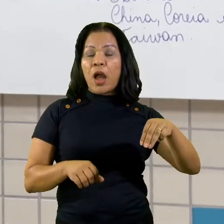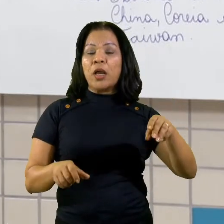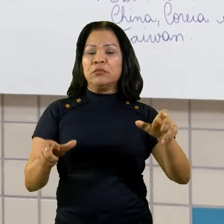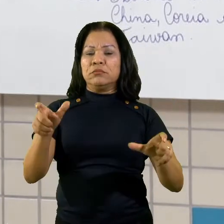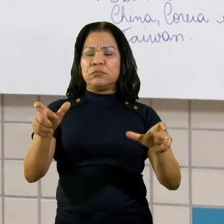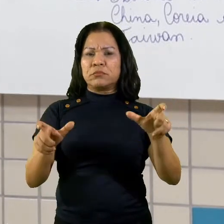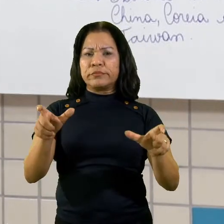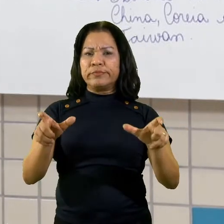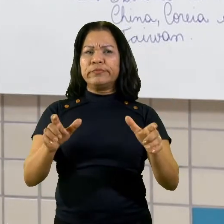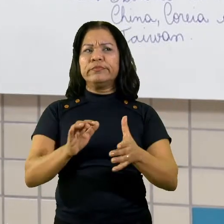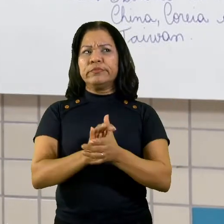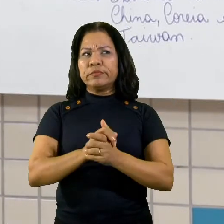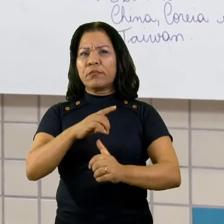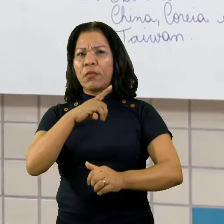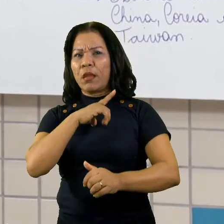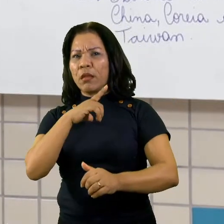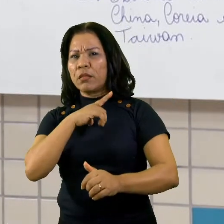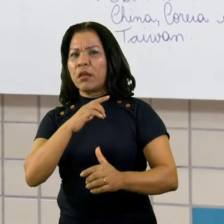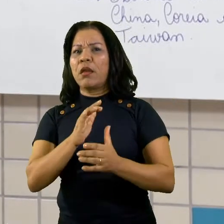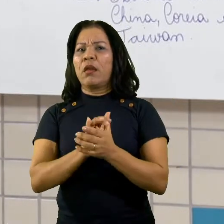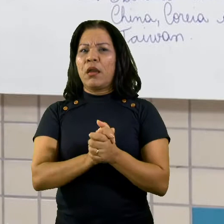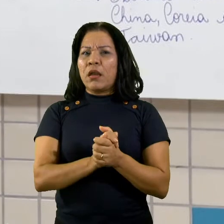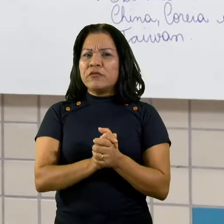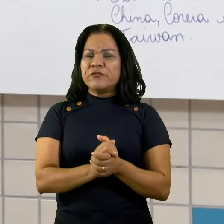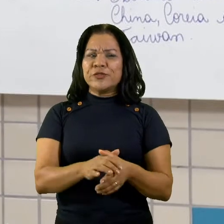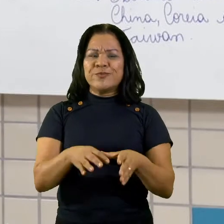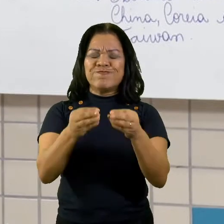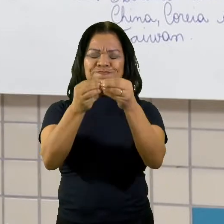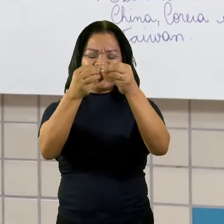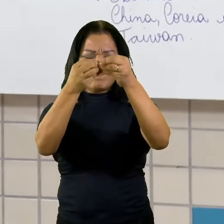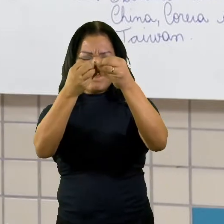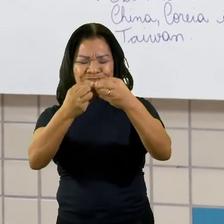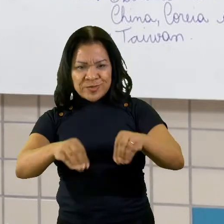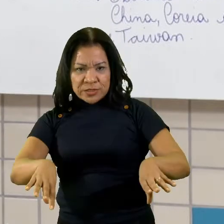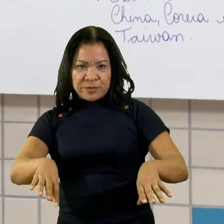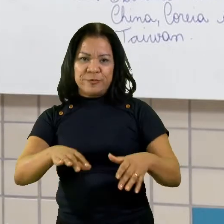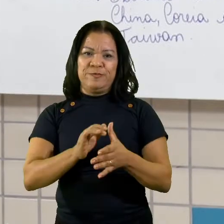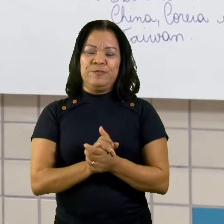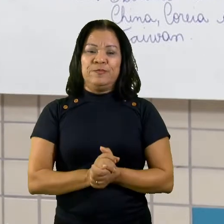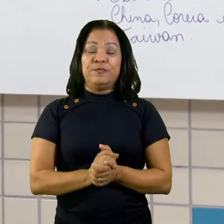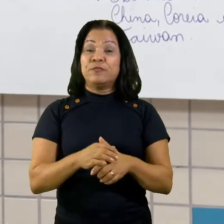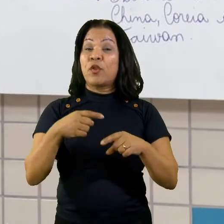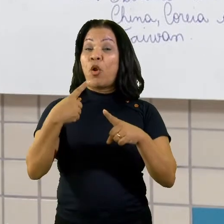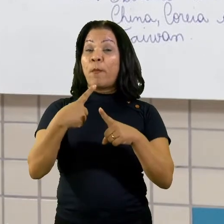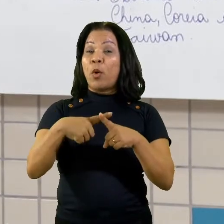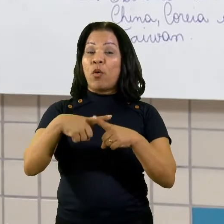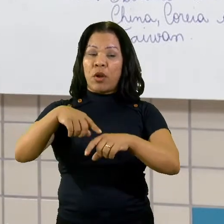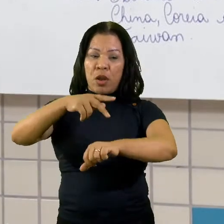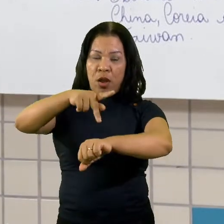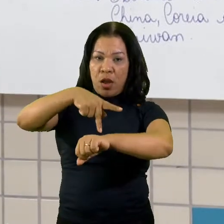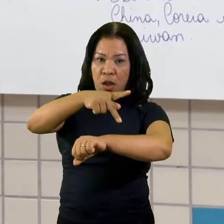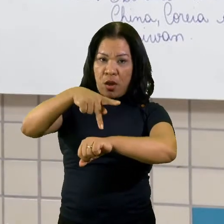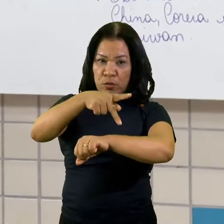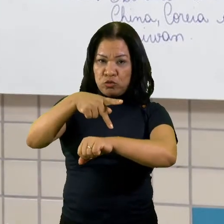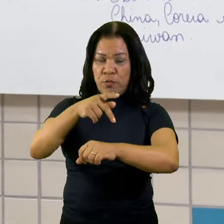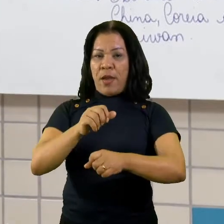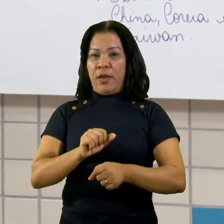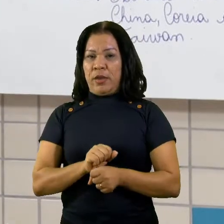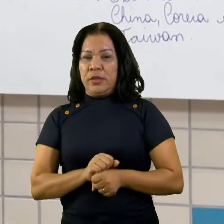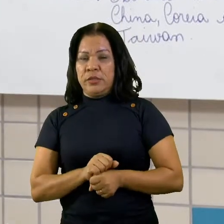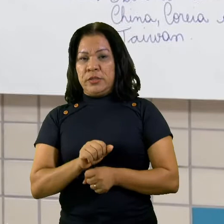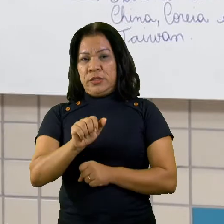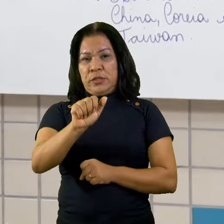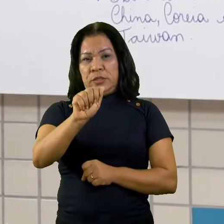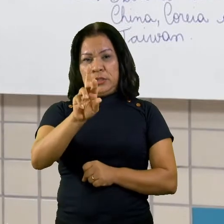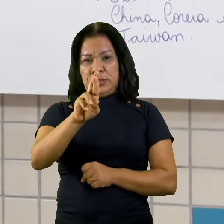qual, segundo a Palestina, foi prejudicada, porque quando países árabes assinam com Israel,